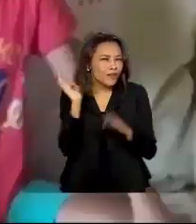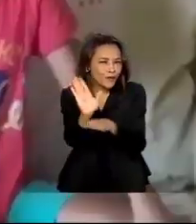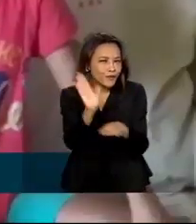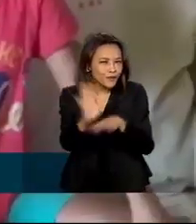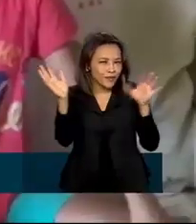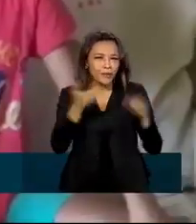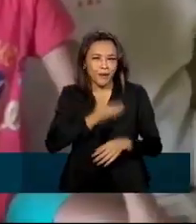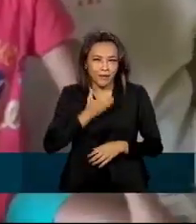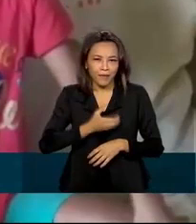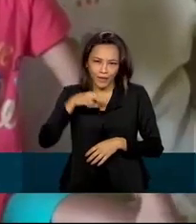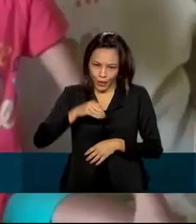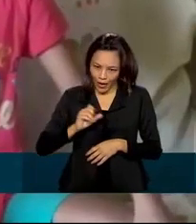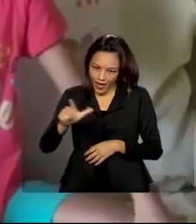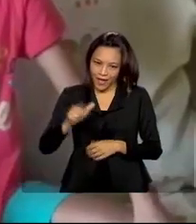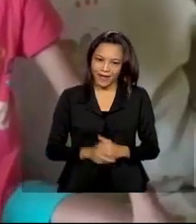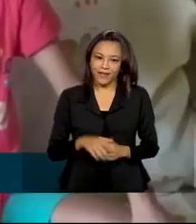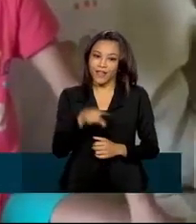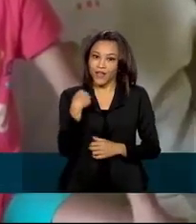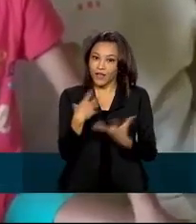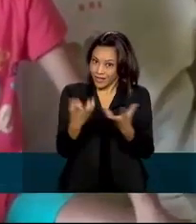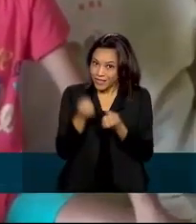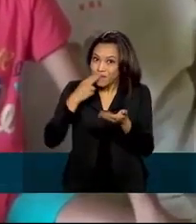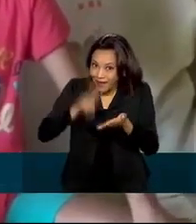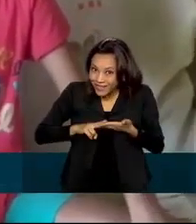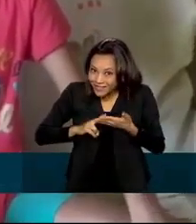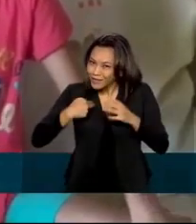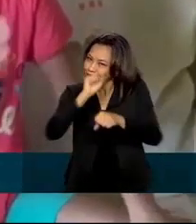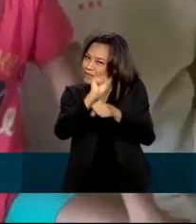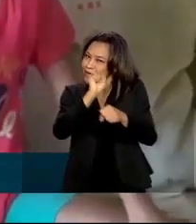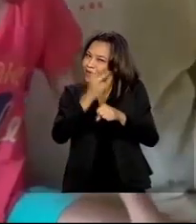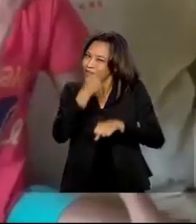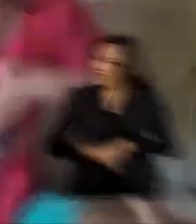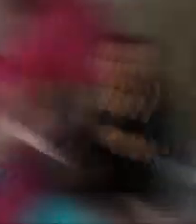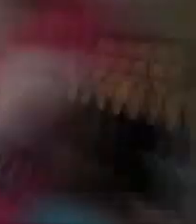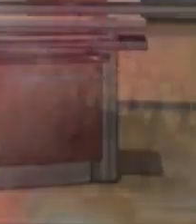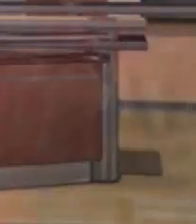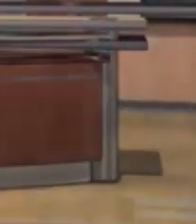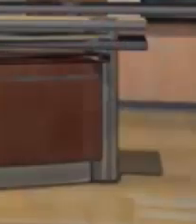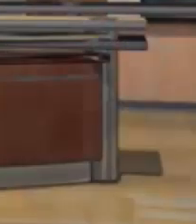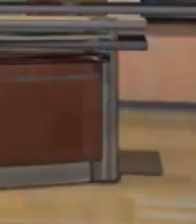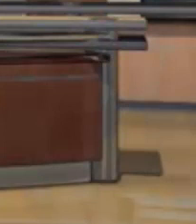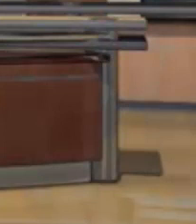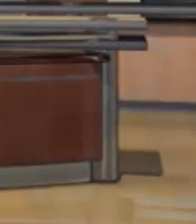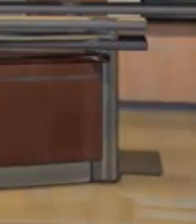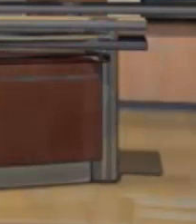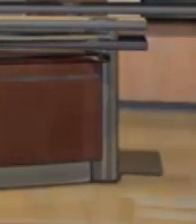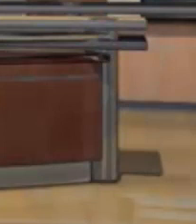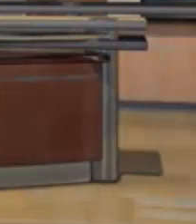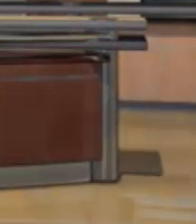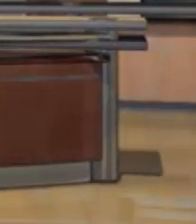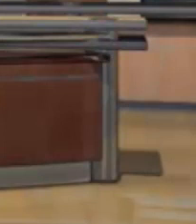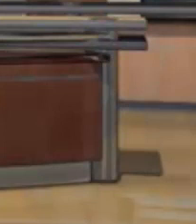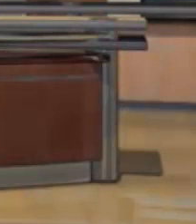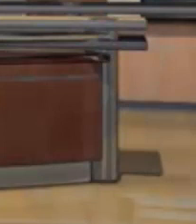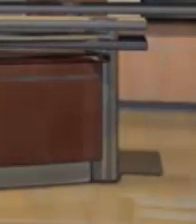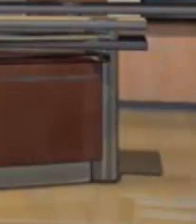Noel. Papai Noel, sem recebendo as cartinhas, estamos esperando sua visita, beijo. O médico brasileiro Cláudio Sérgio